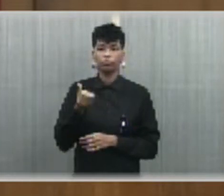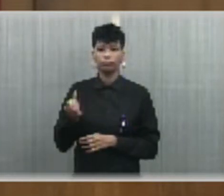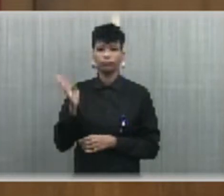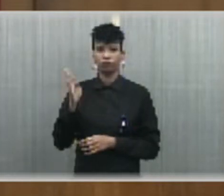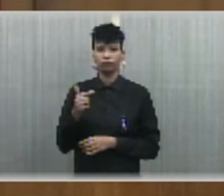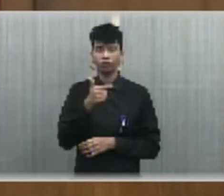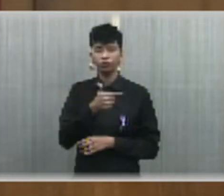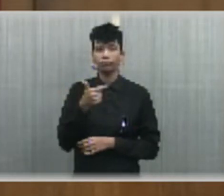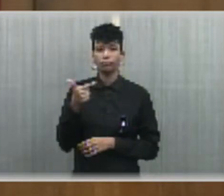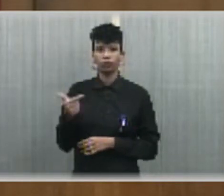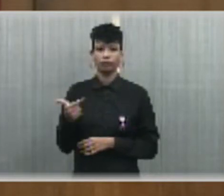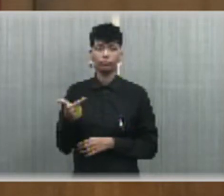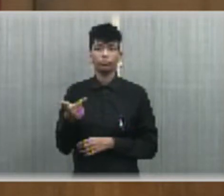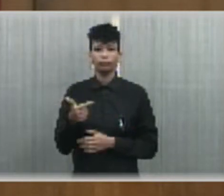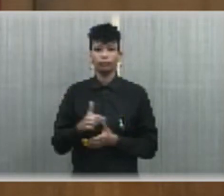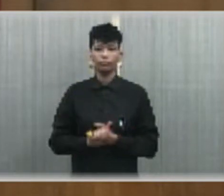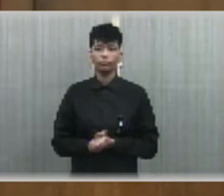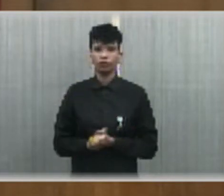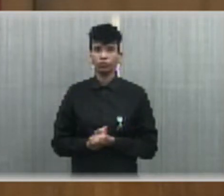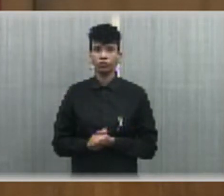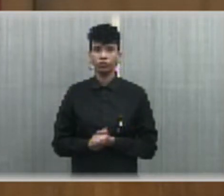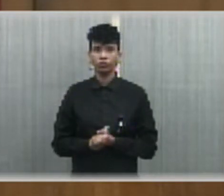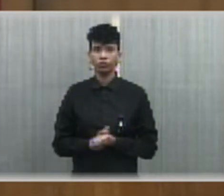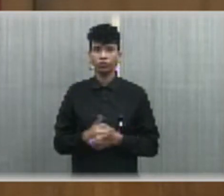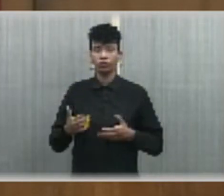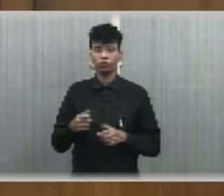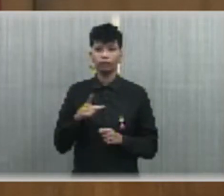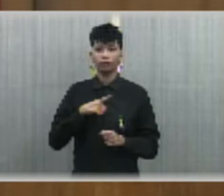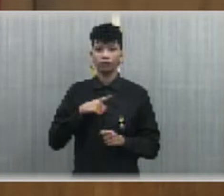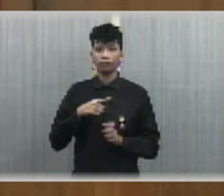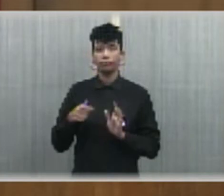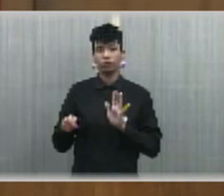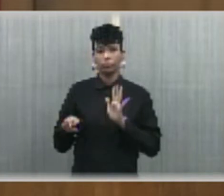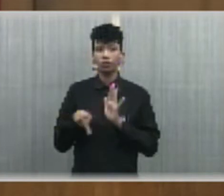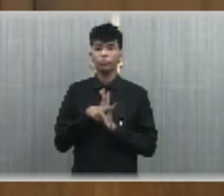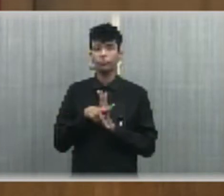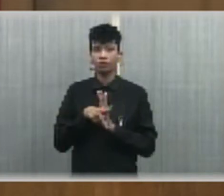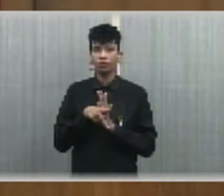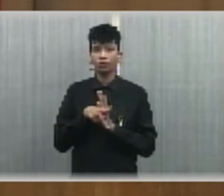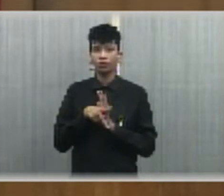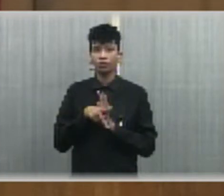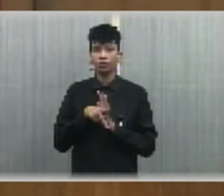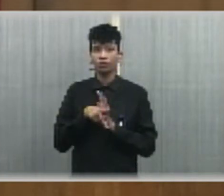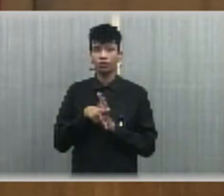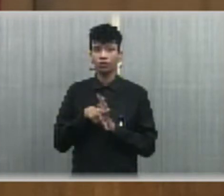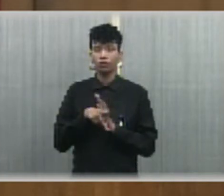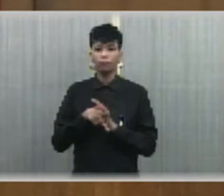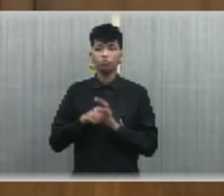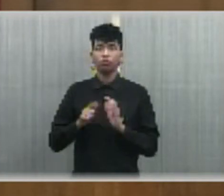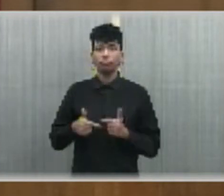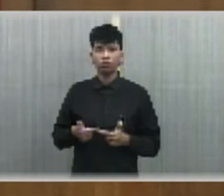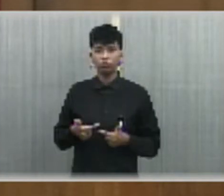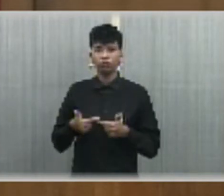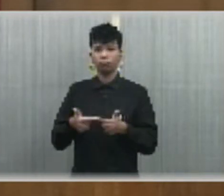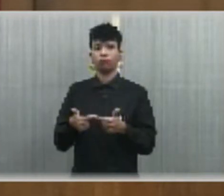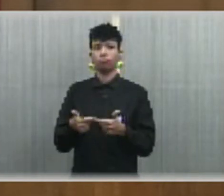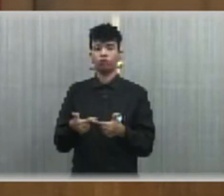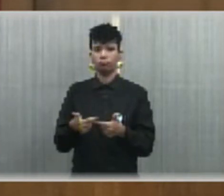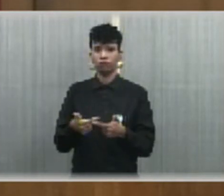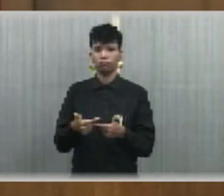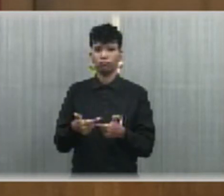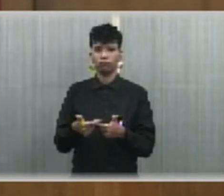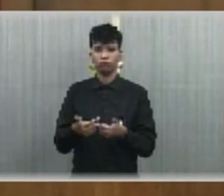AL28166/2022, que estabelece as diretrizes orçamentárias para o exercício de 2023,